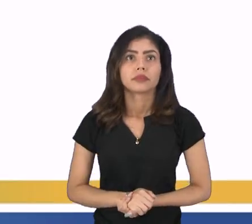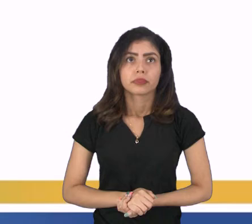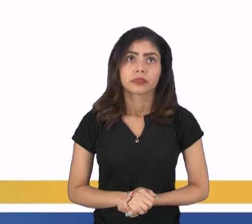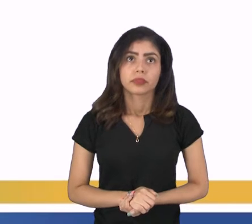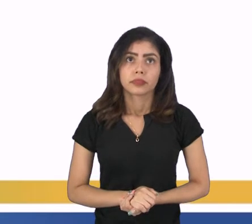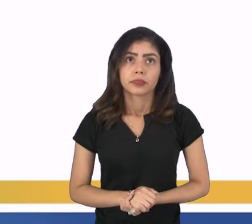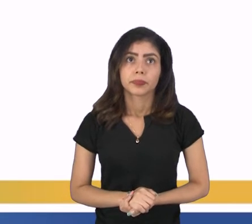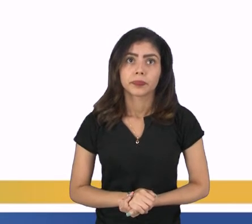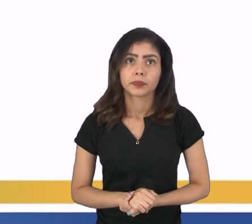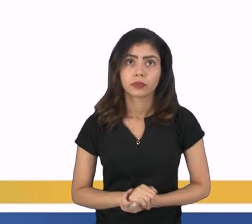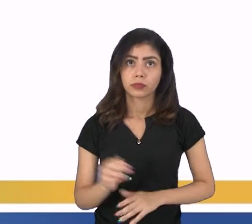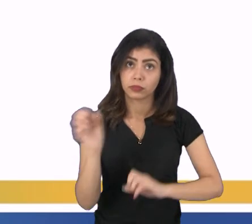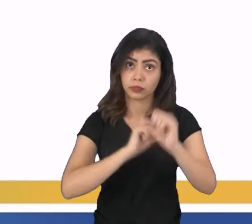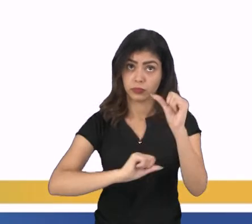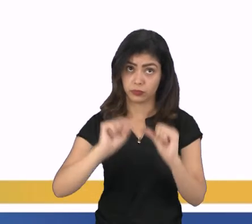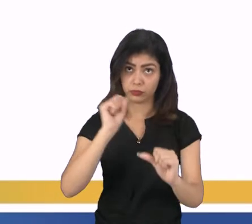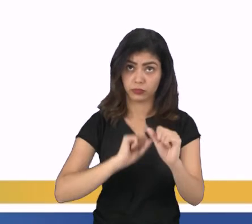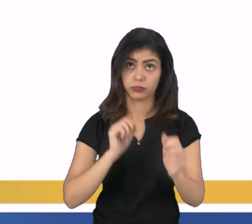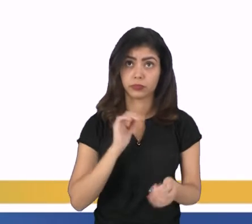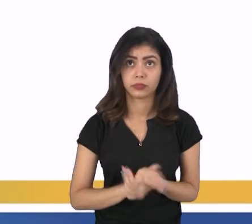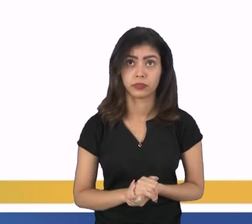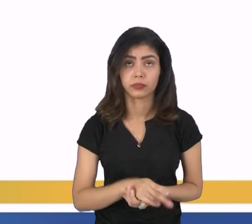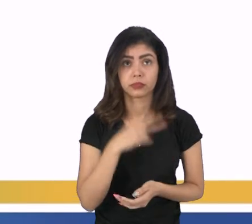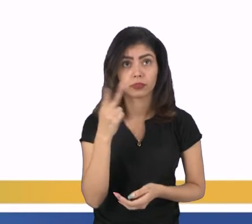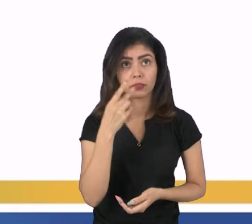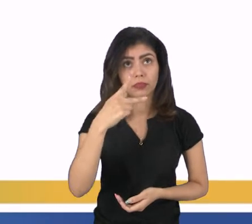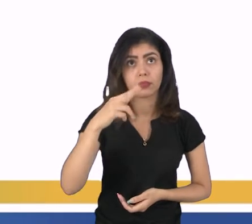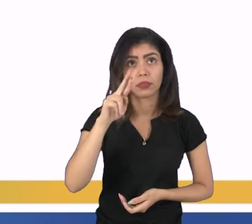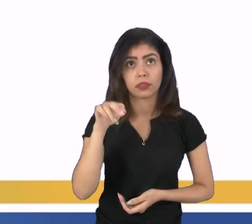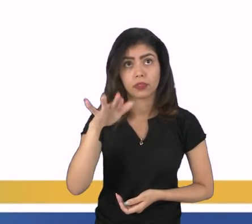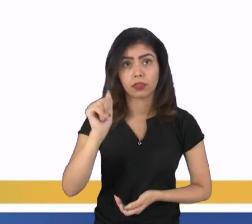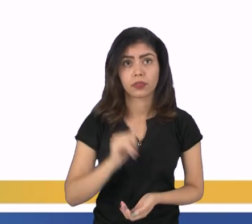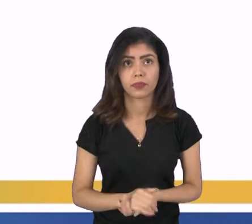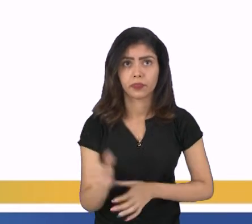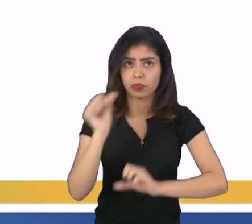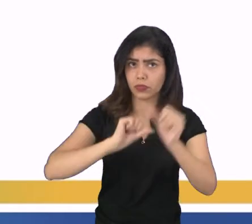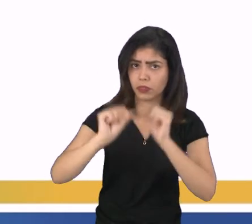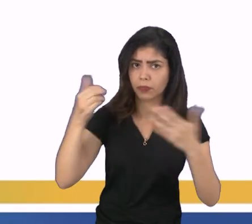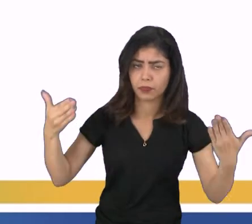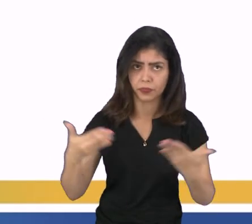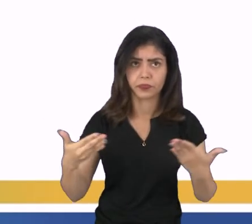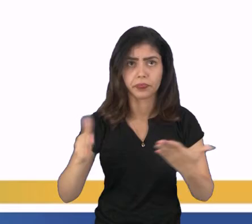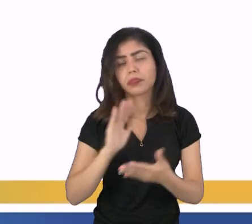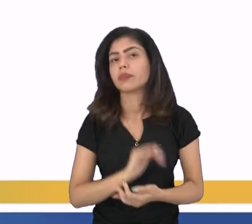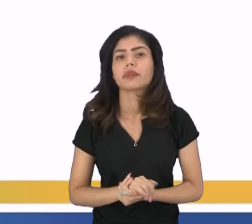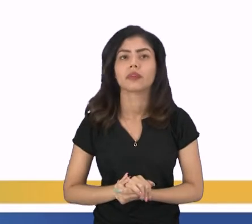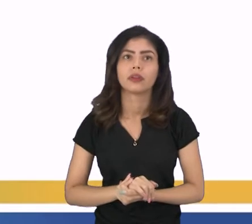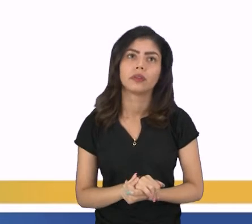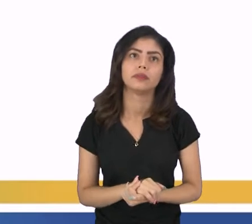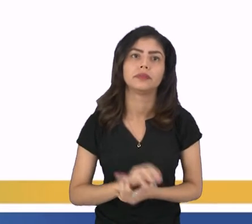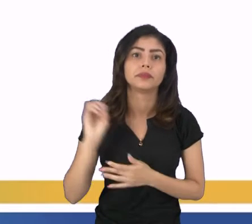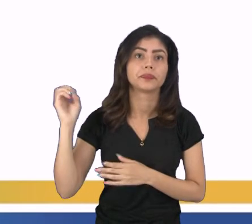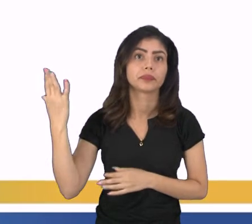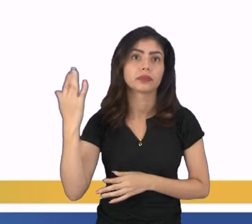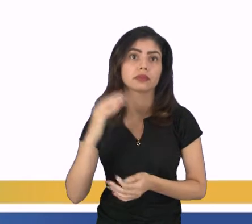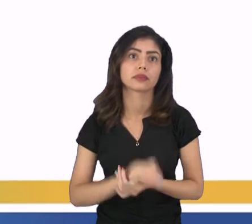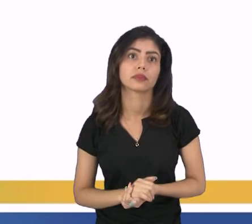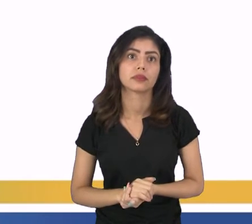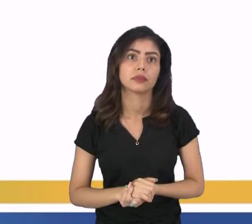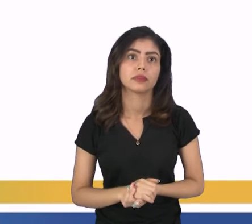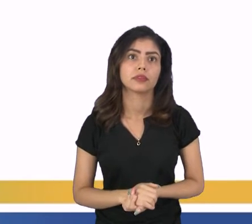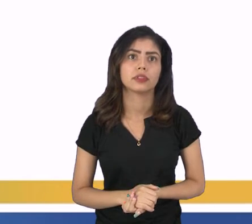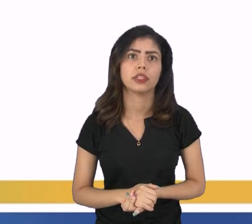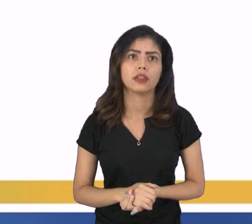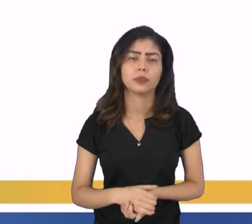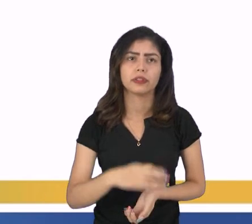aí nós temos as transformações, falamos da permanência e agora das transformações. Veja o caso da Cidade do